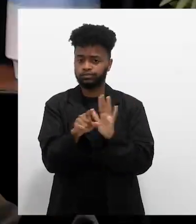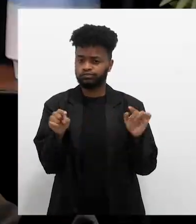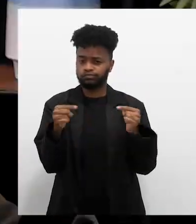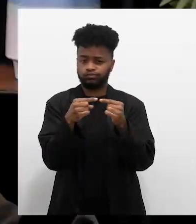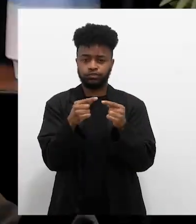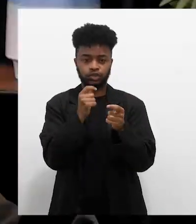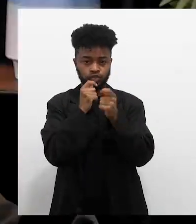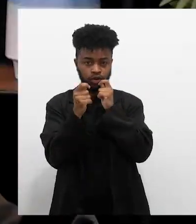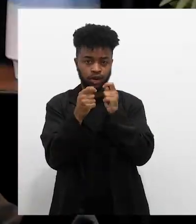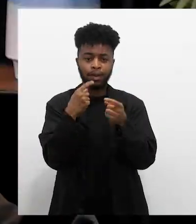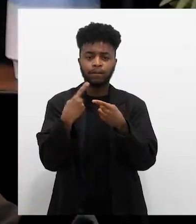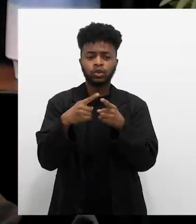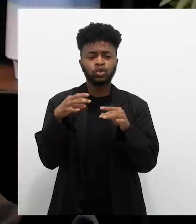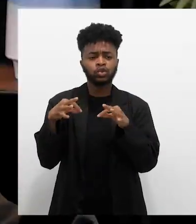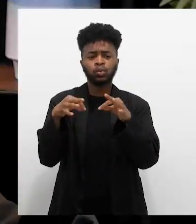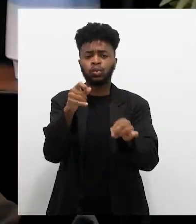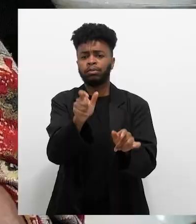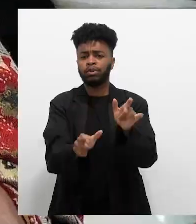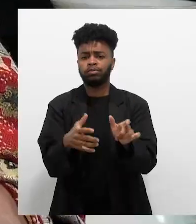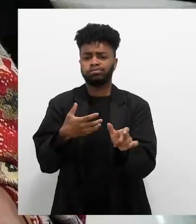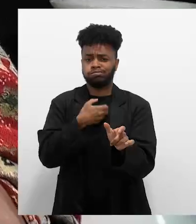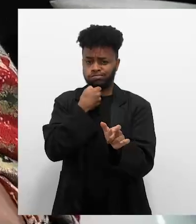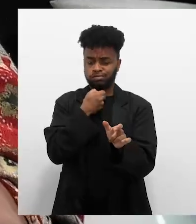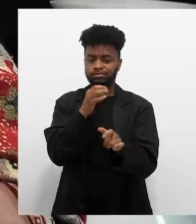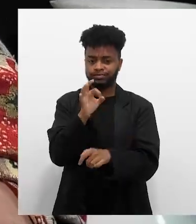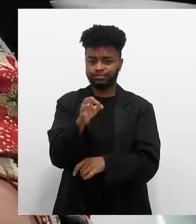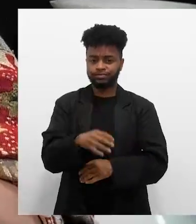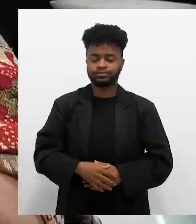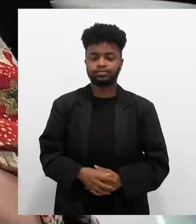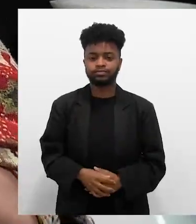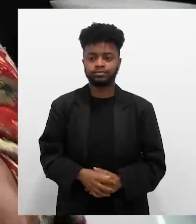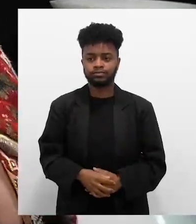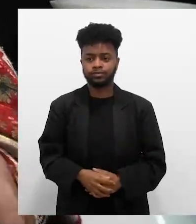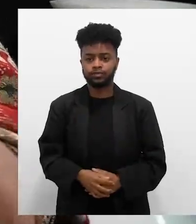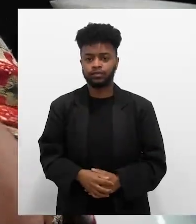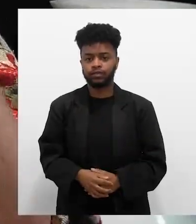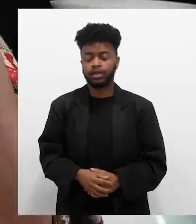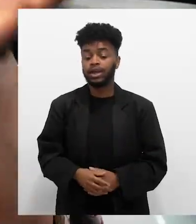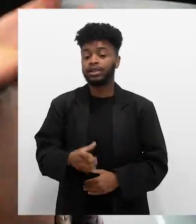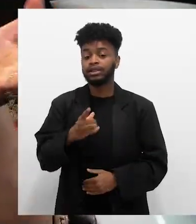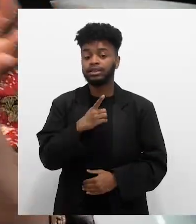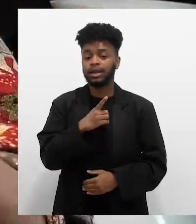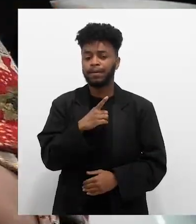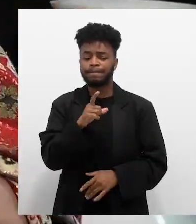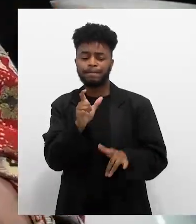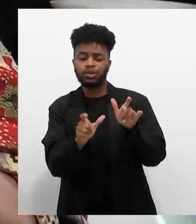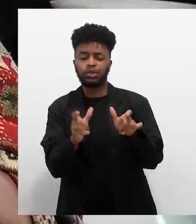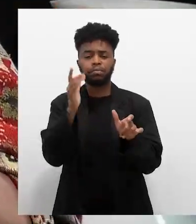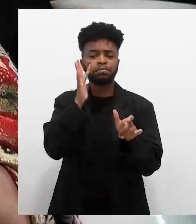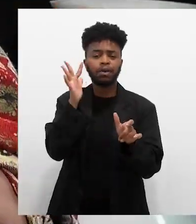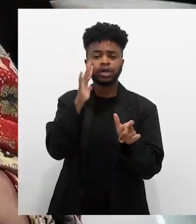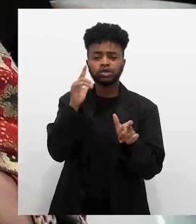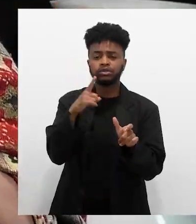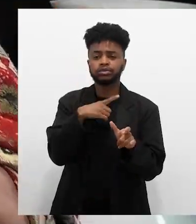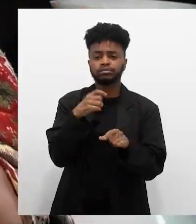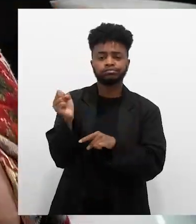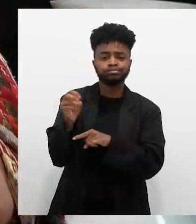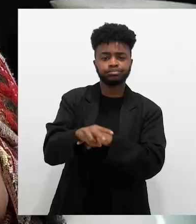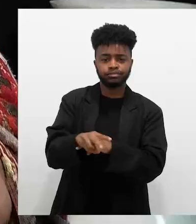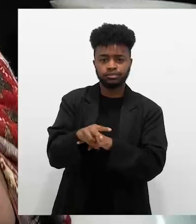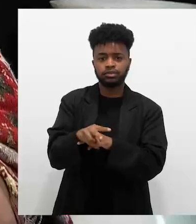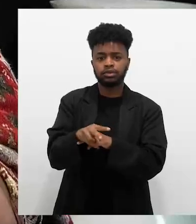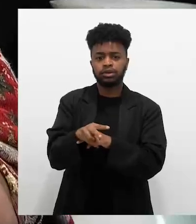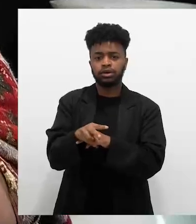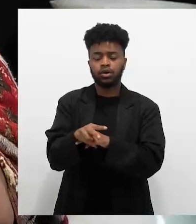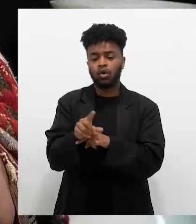bem jornalística, porque pegou todo mundo de surpresa. Bem, na Bolsa de Apostas, todo mundo apostava